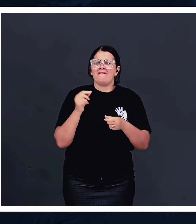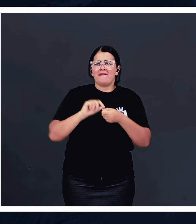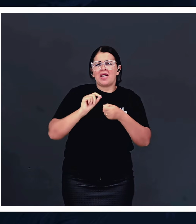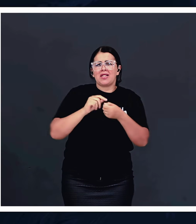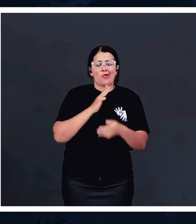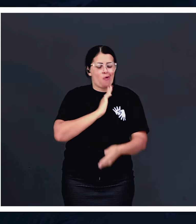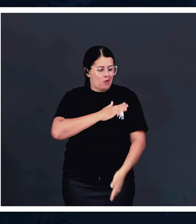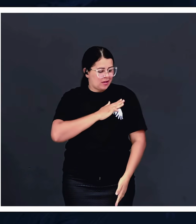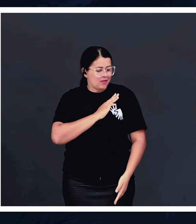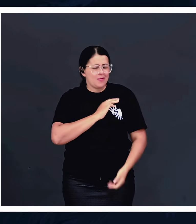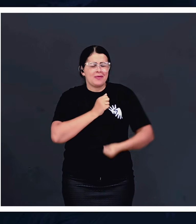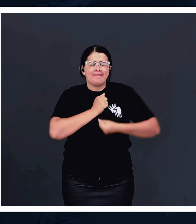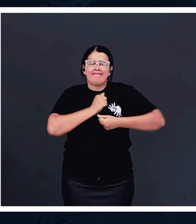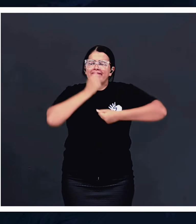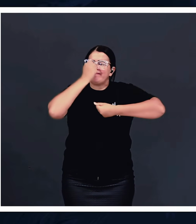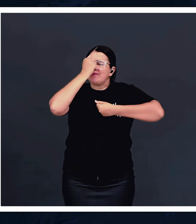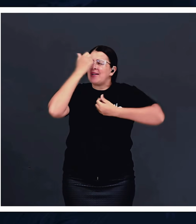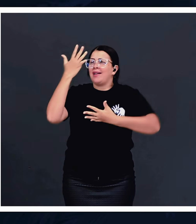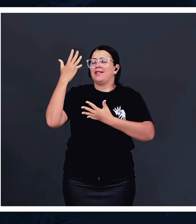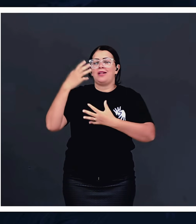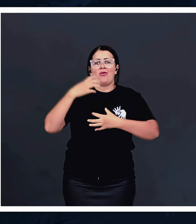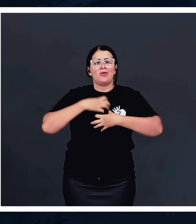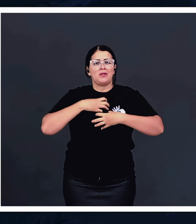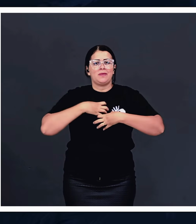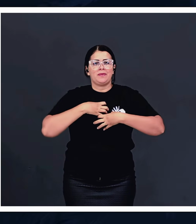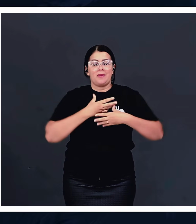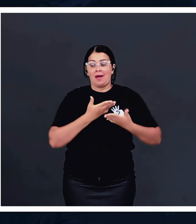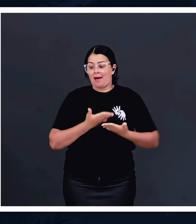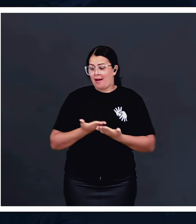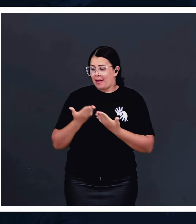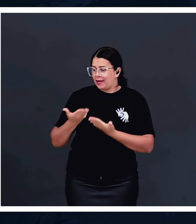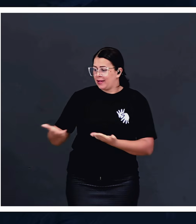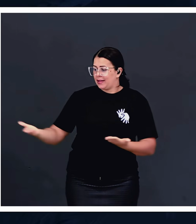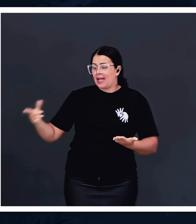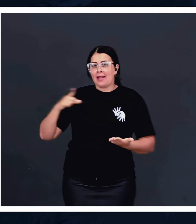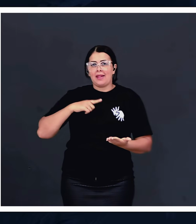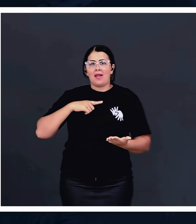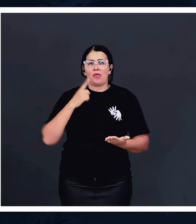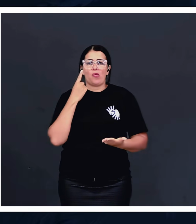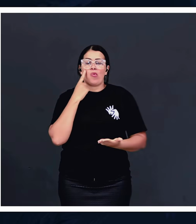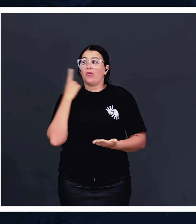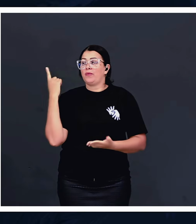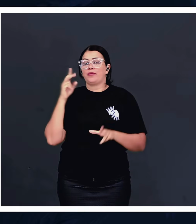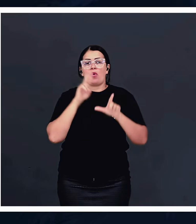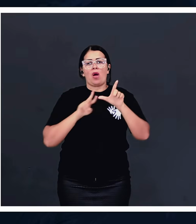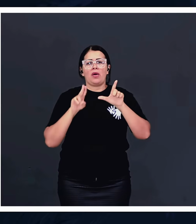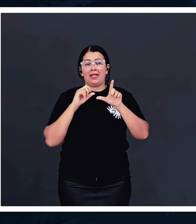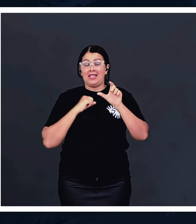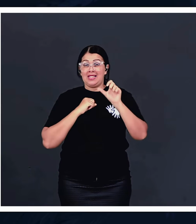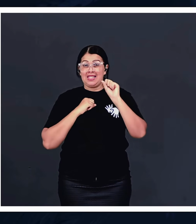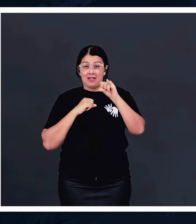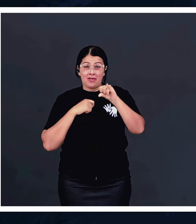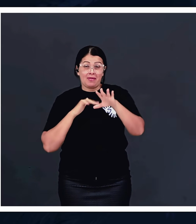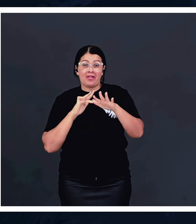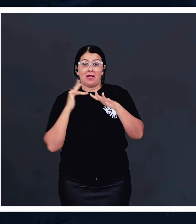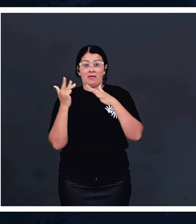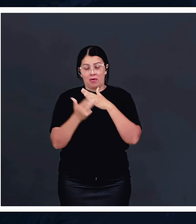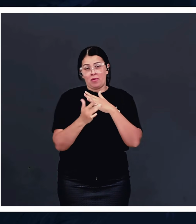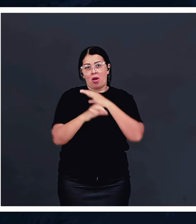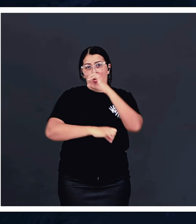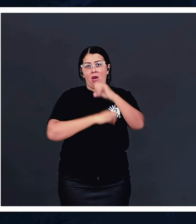coração cheio de gratidão. Aqui no altar nós vamos ter um QR Code, se você vai fazer isso de forma